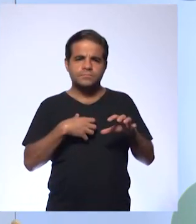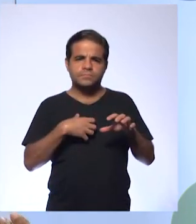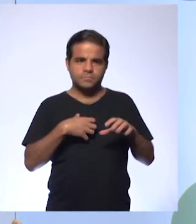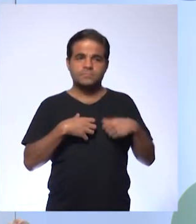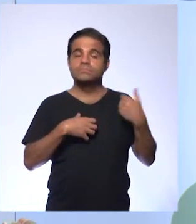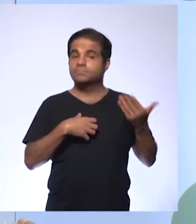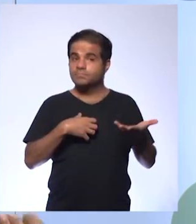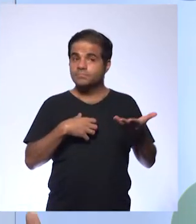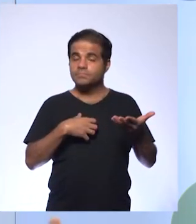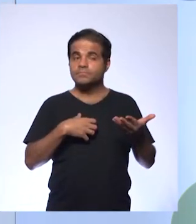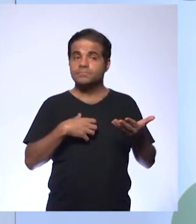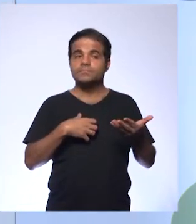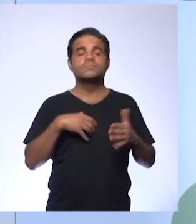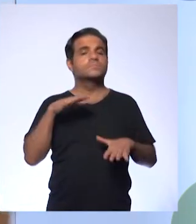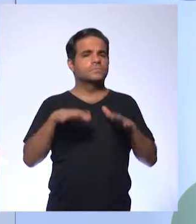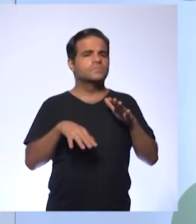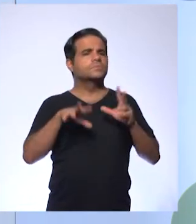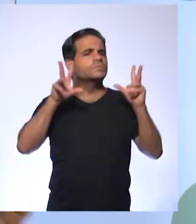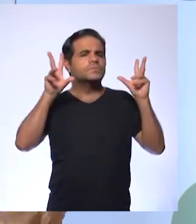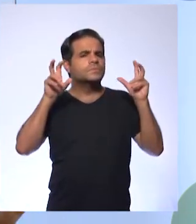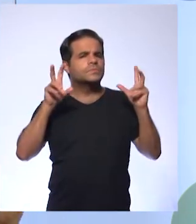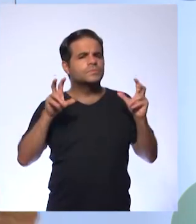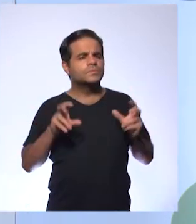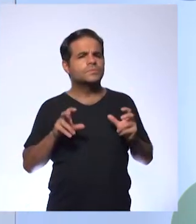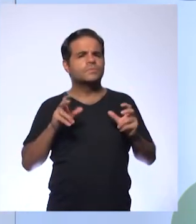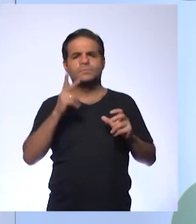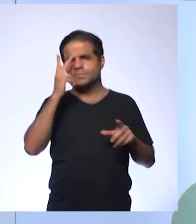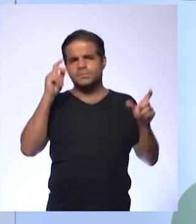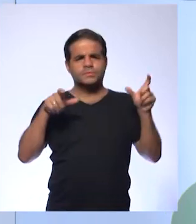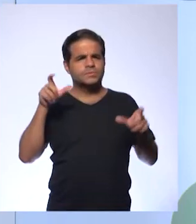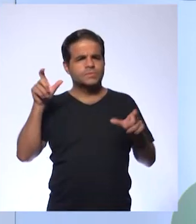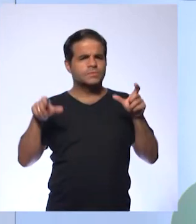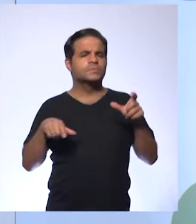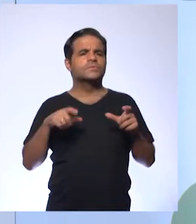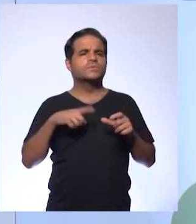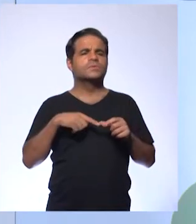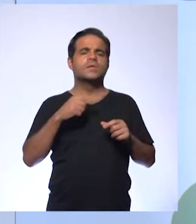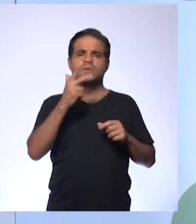inclusive as versões de várias pessoas, né, se não me engano,